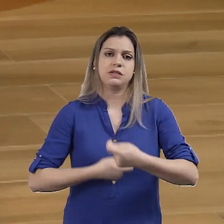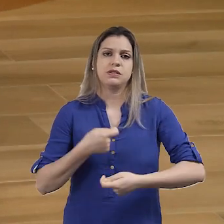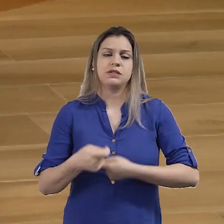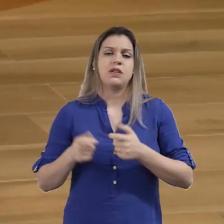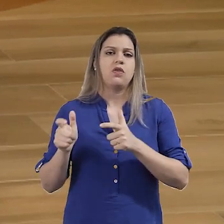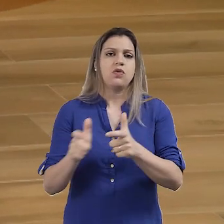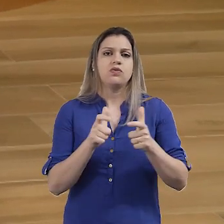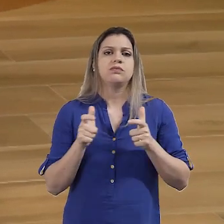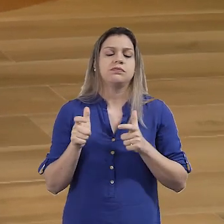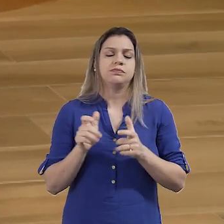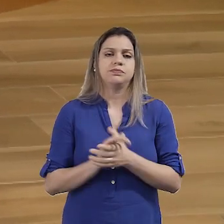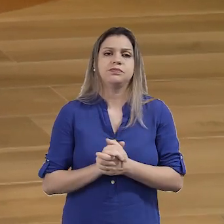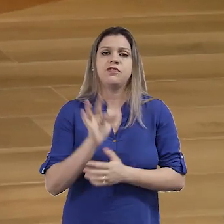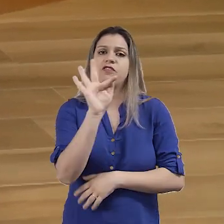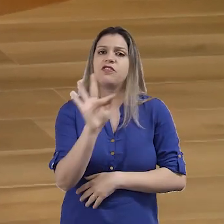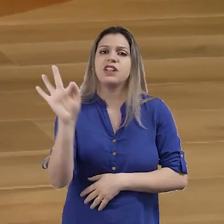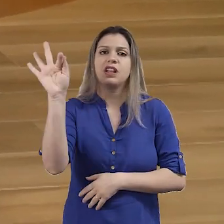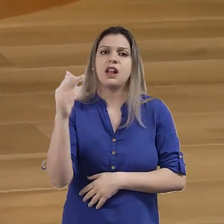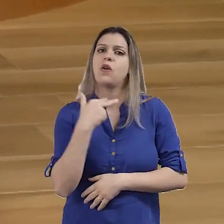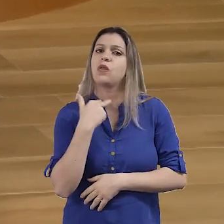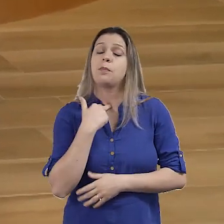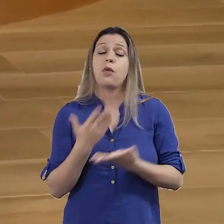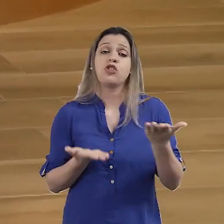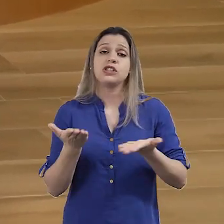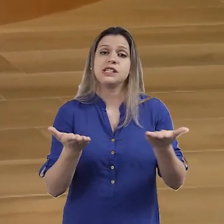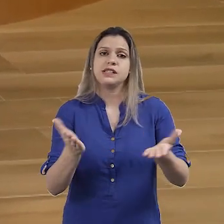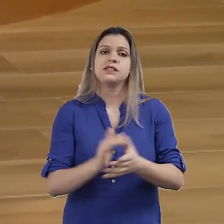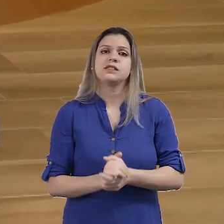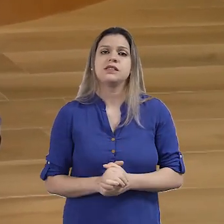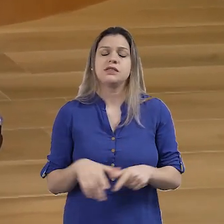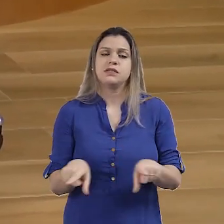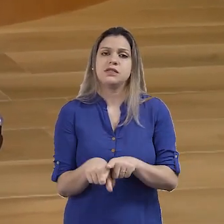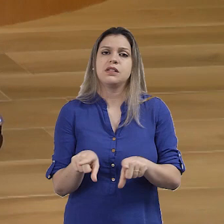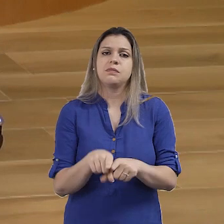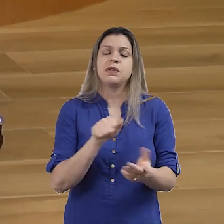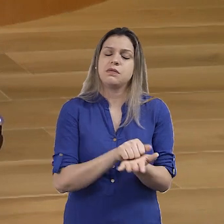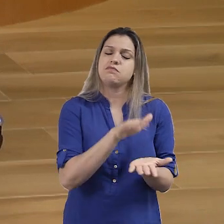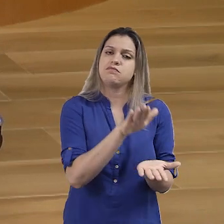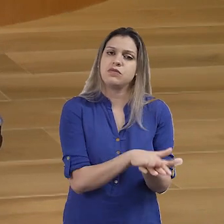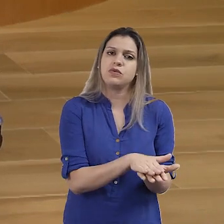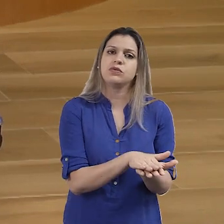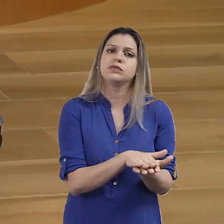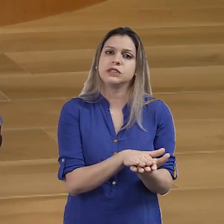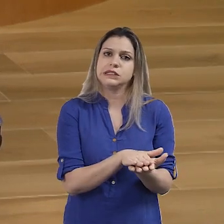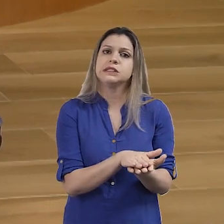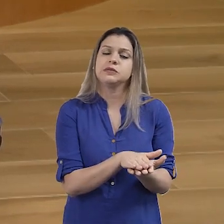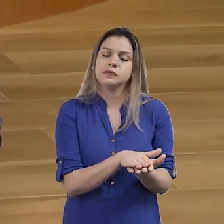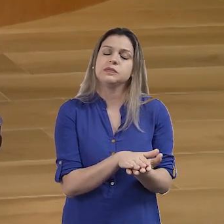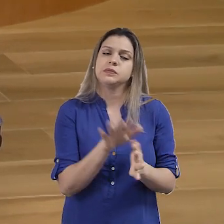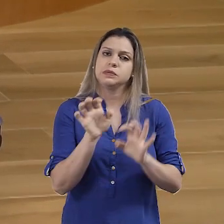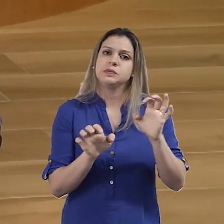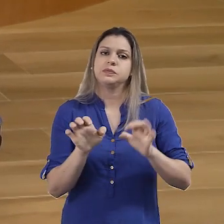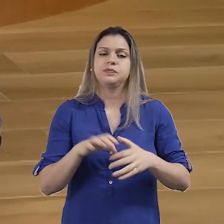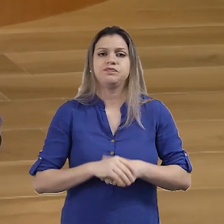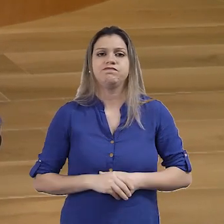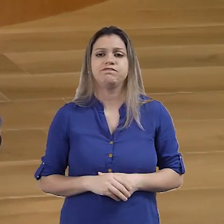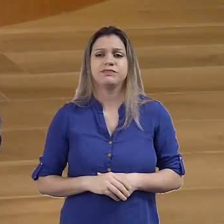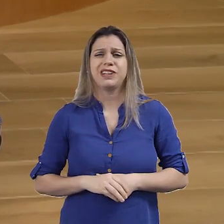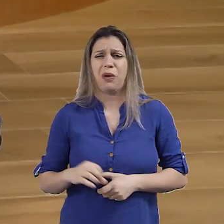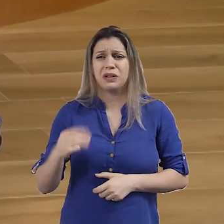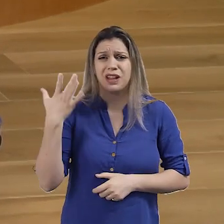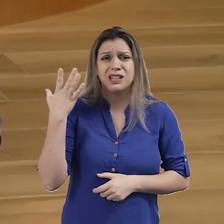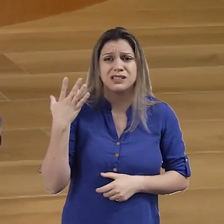administração, da União, então ela não pode participar de licitação, e foi aplicada também multas relevantes para a empresa.